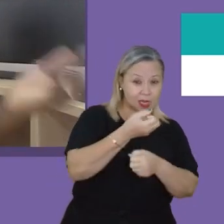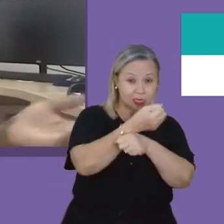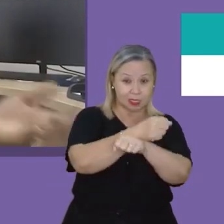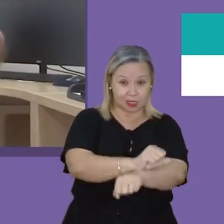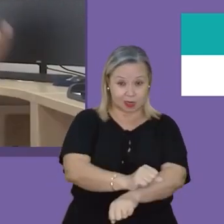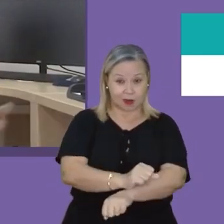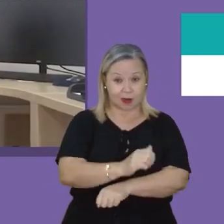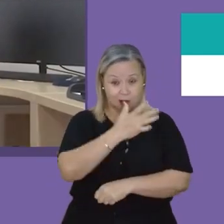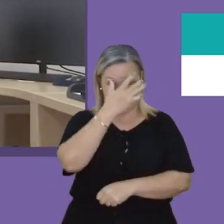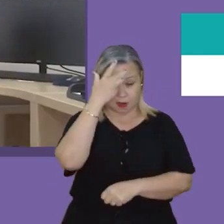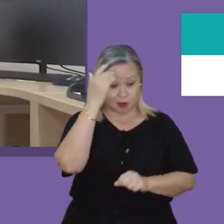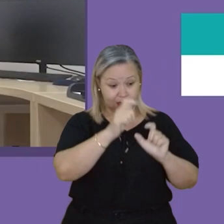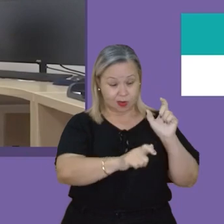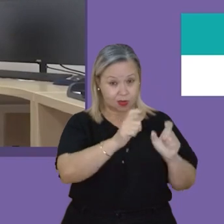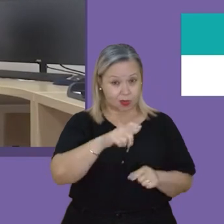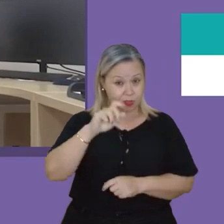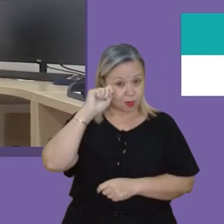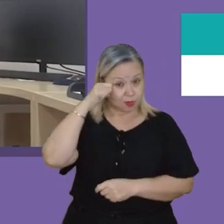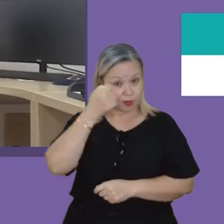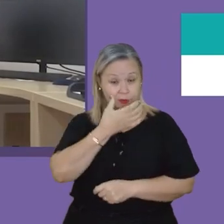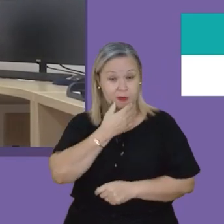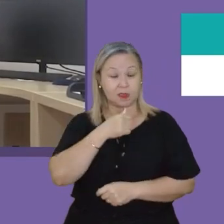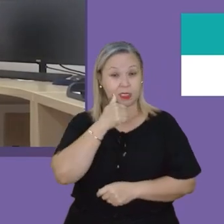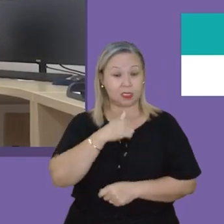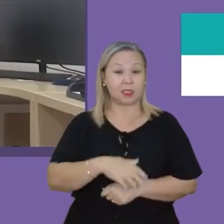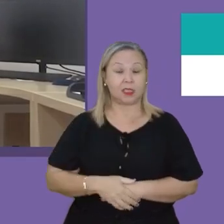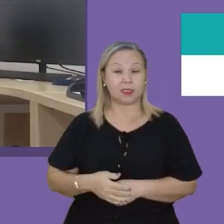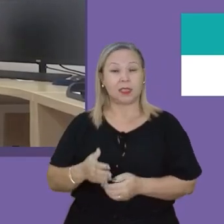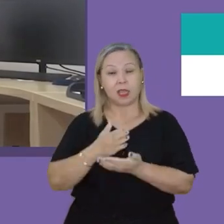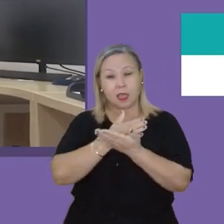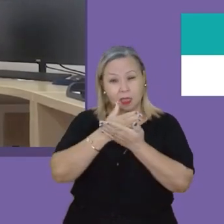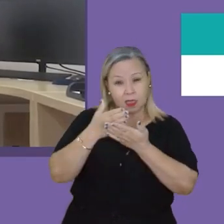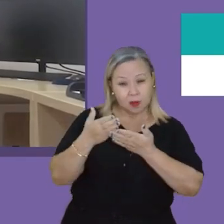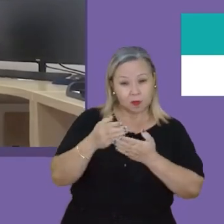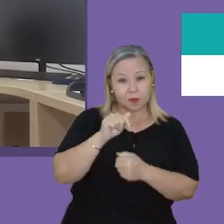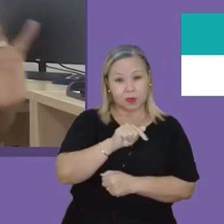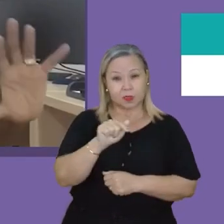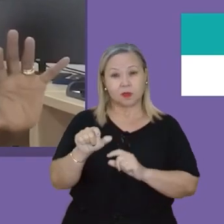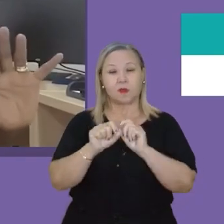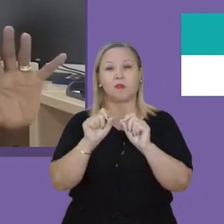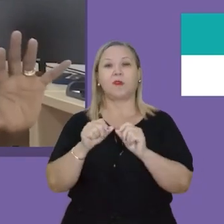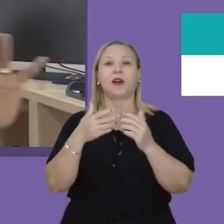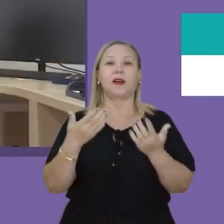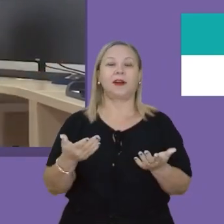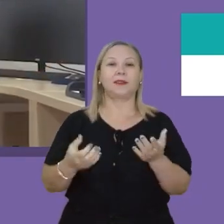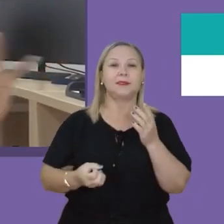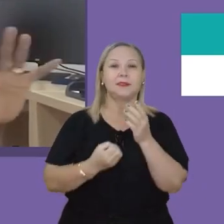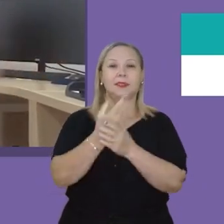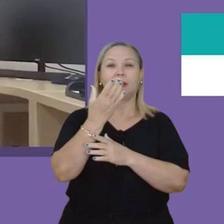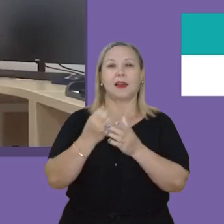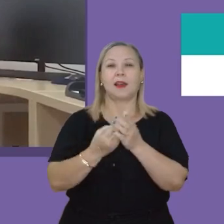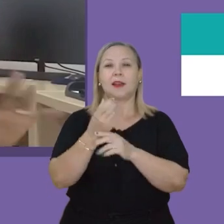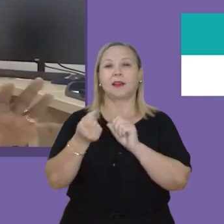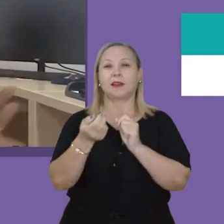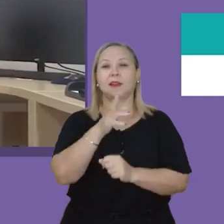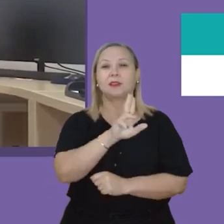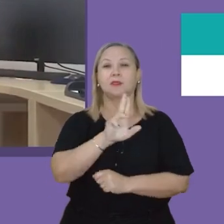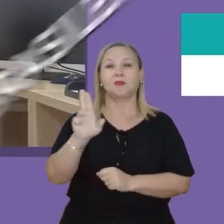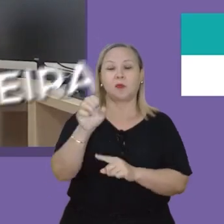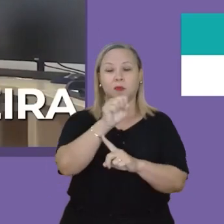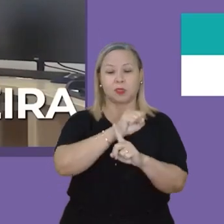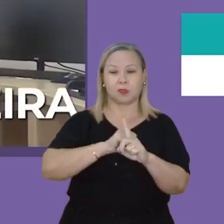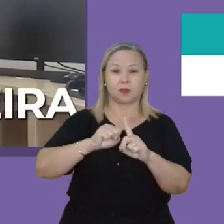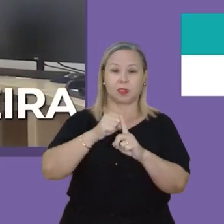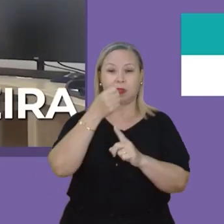escravizados os negros e negras, e a partir daí, então, nós começamos a criar essa chamada